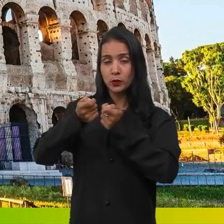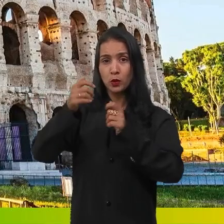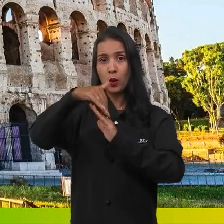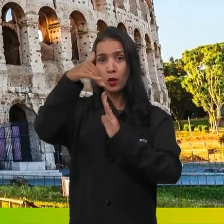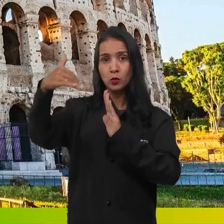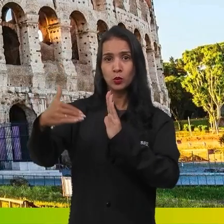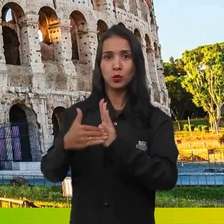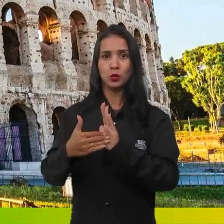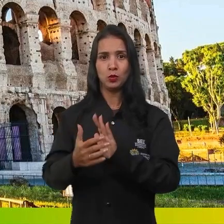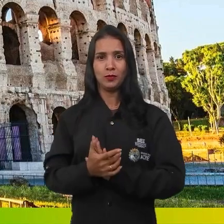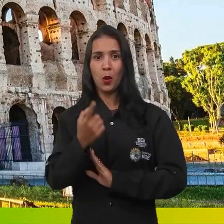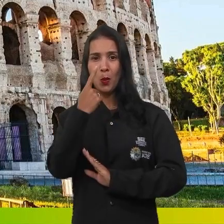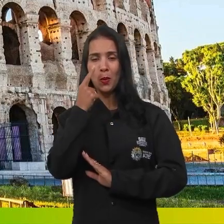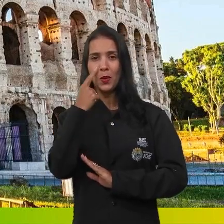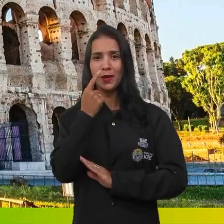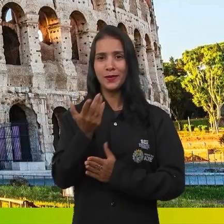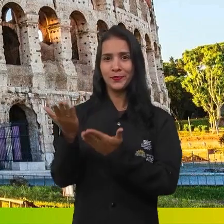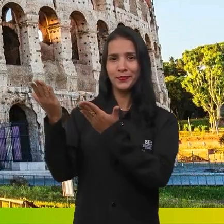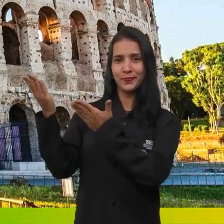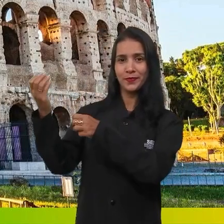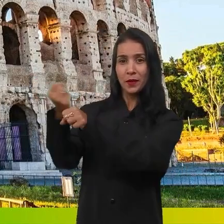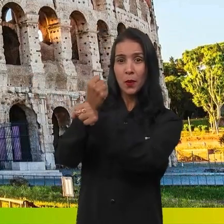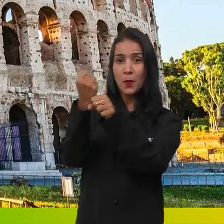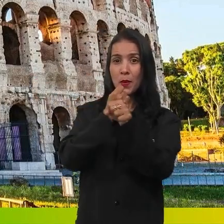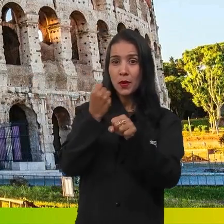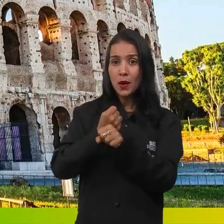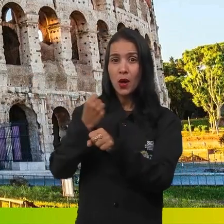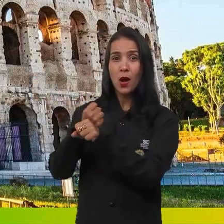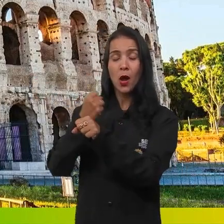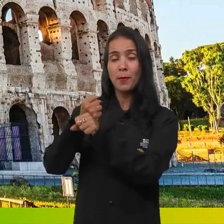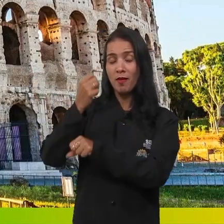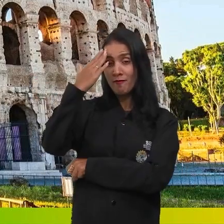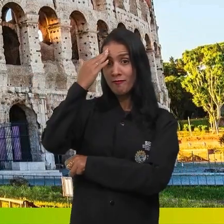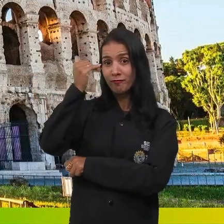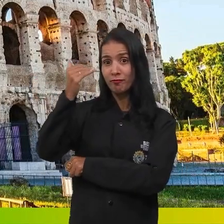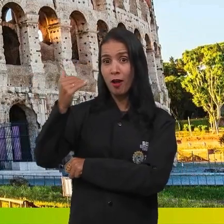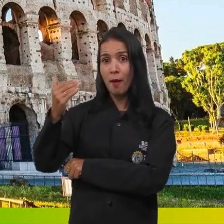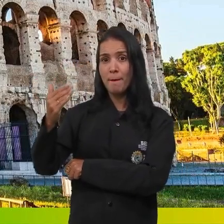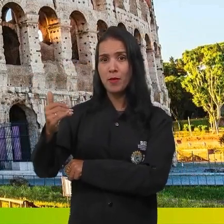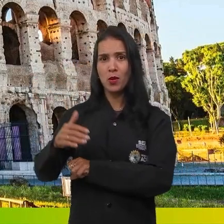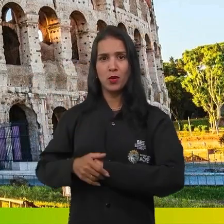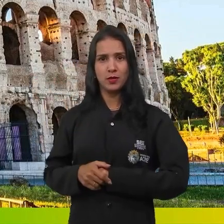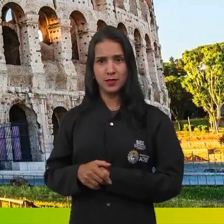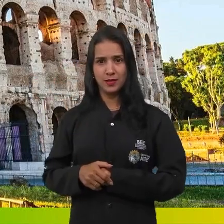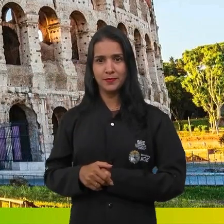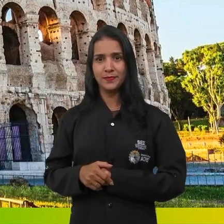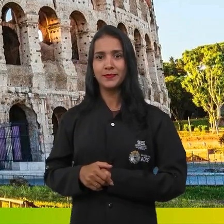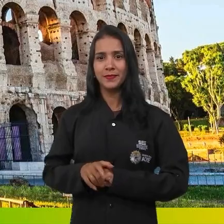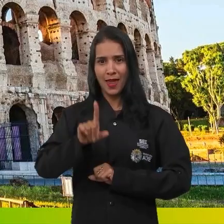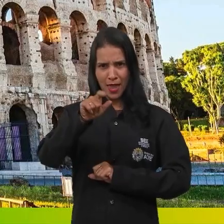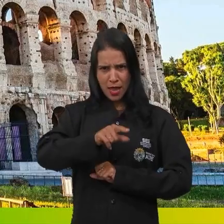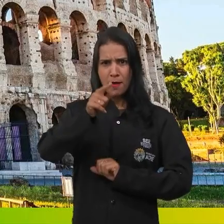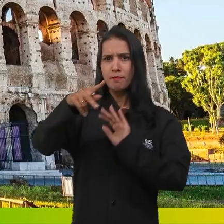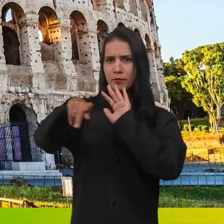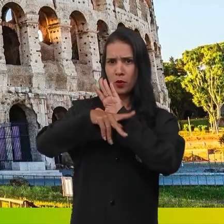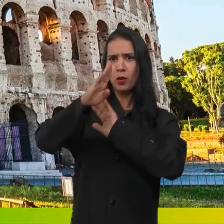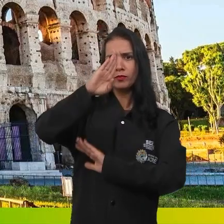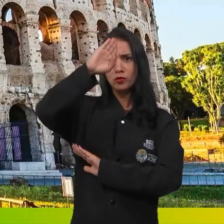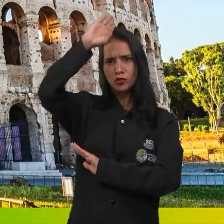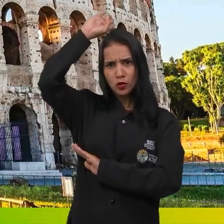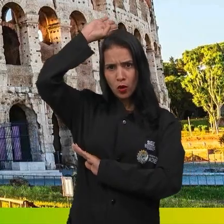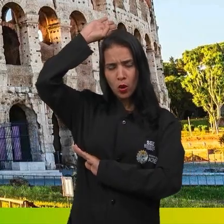obra interessante, o Coliseu, tá? O Coliseu, esse grande anfiteatro romano. Além